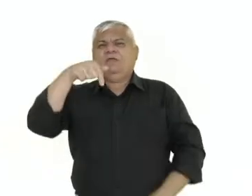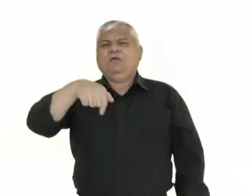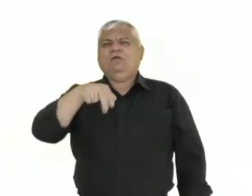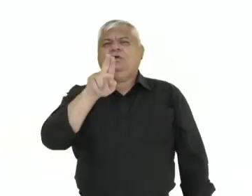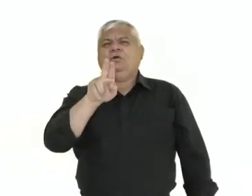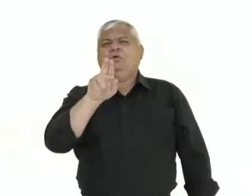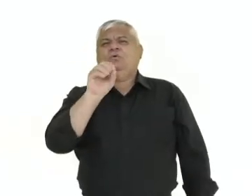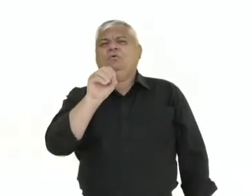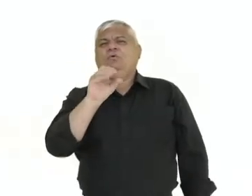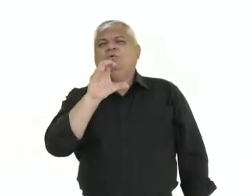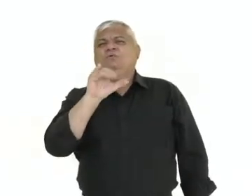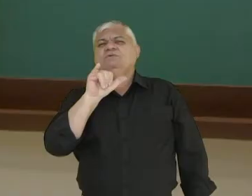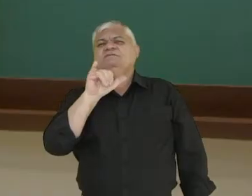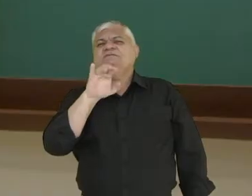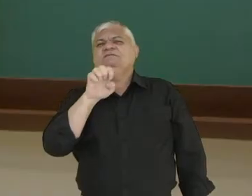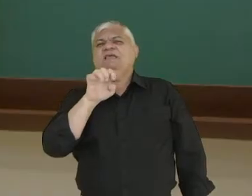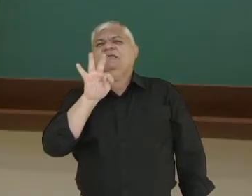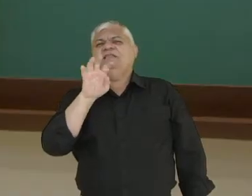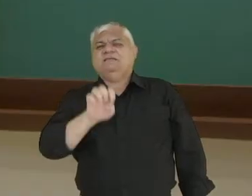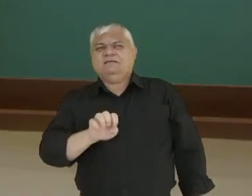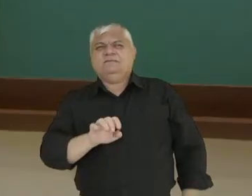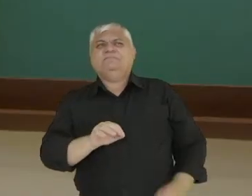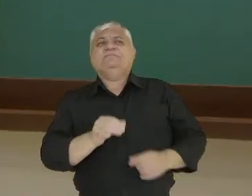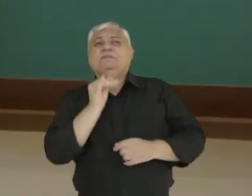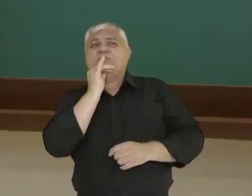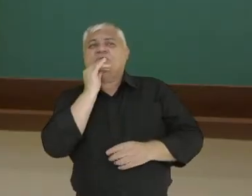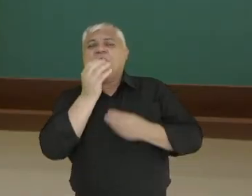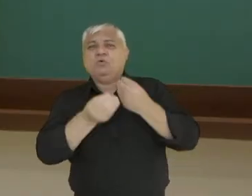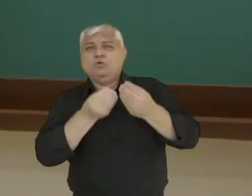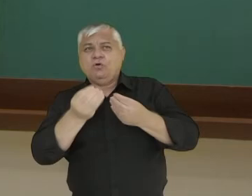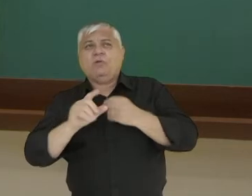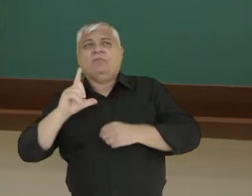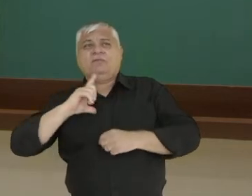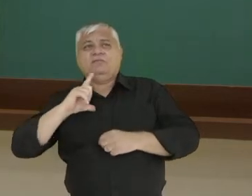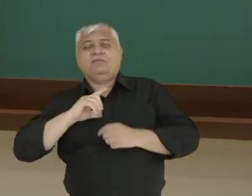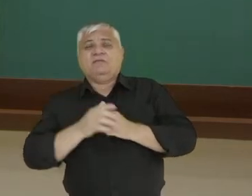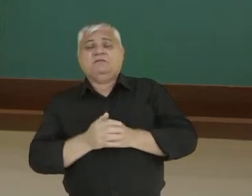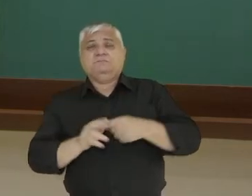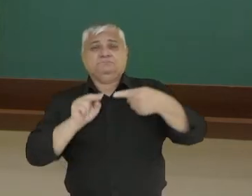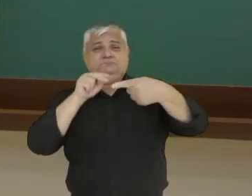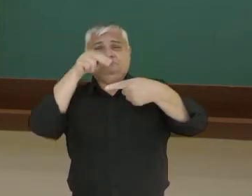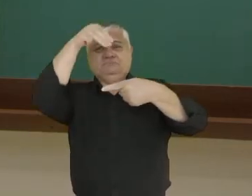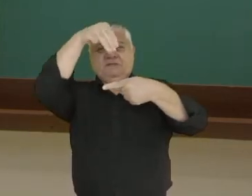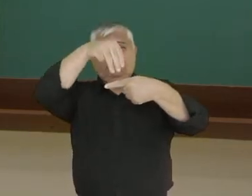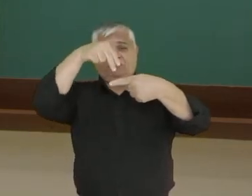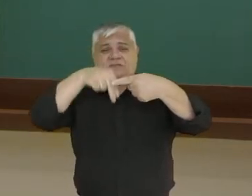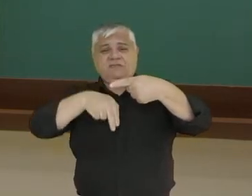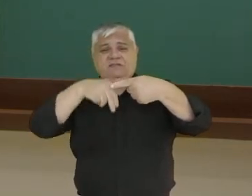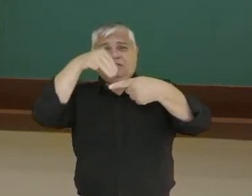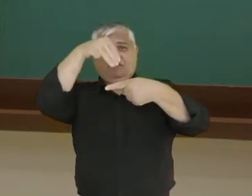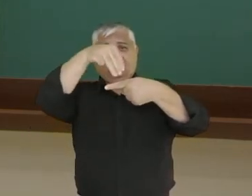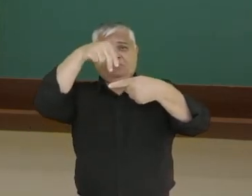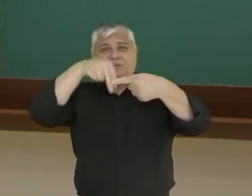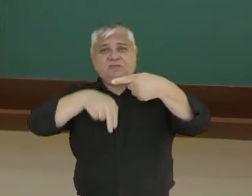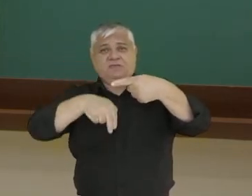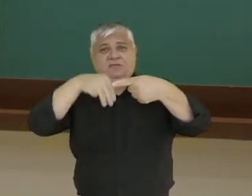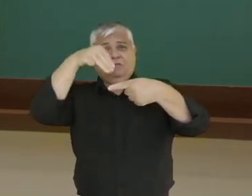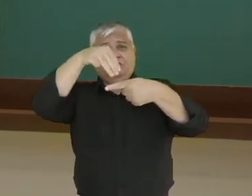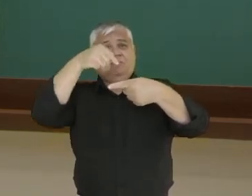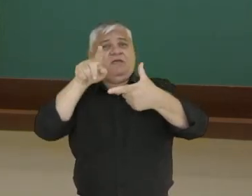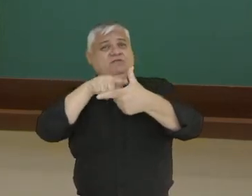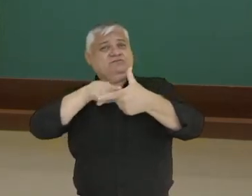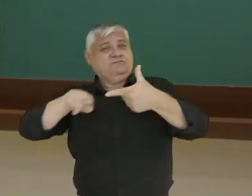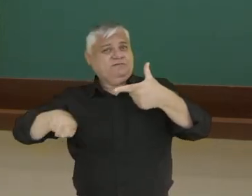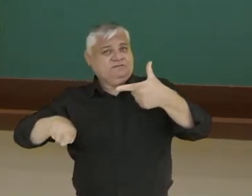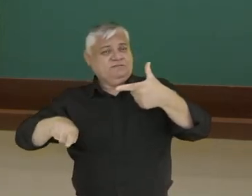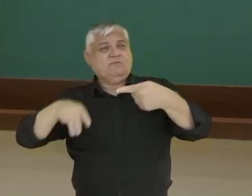Então, novamente, Mn reais positivos e A diferente de 1. Aqui eu tenho um quociente, uma divisão de logaritmo